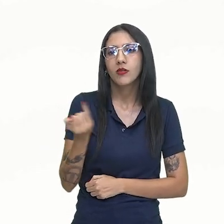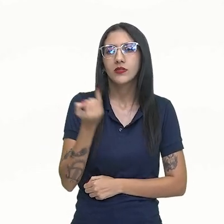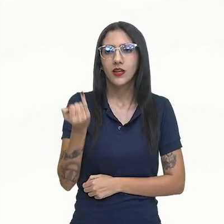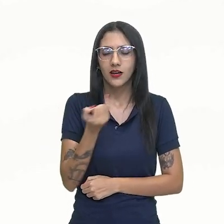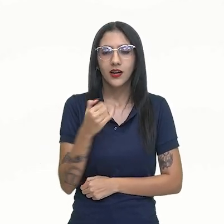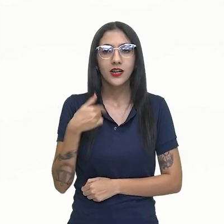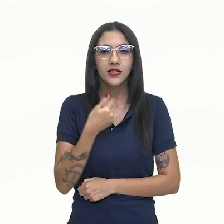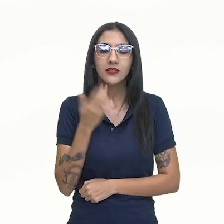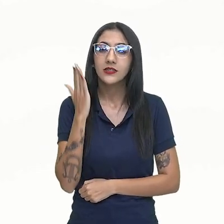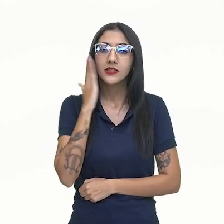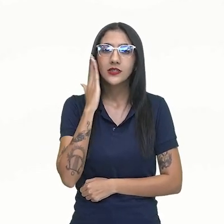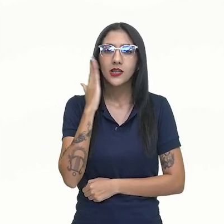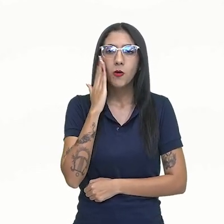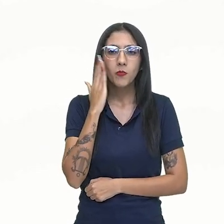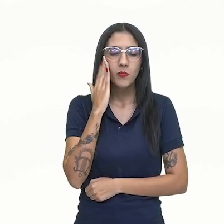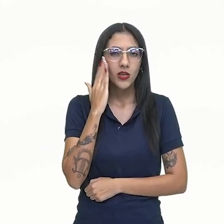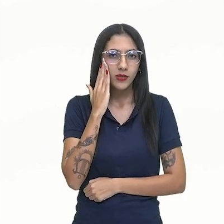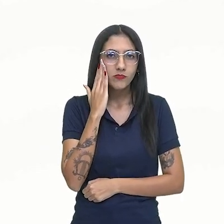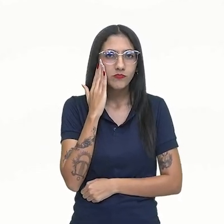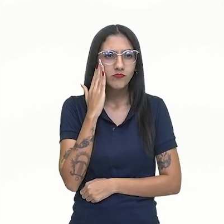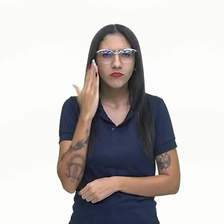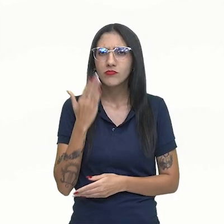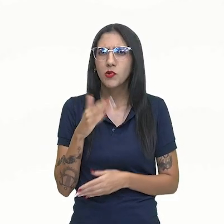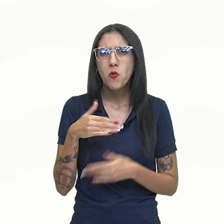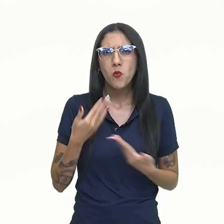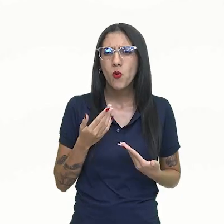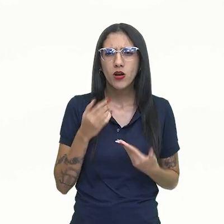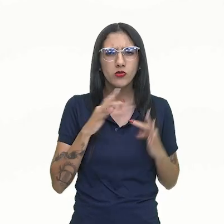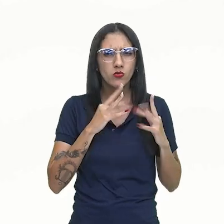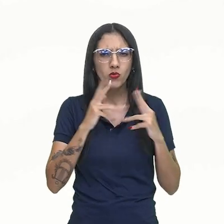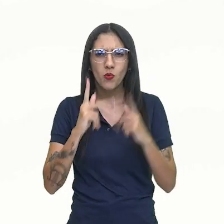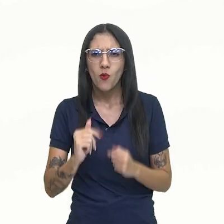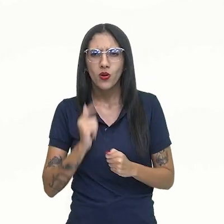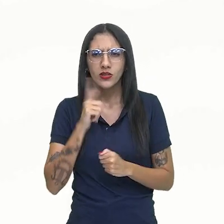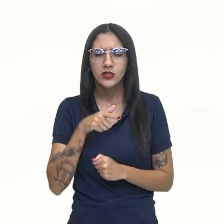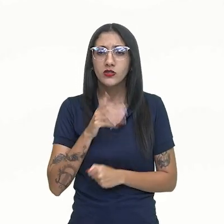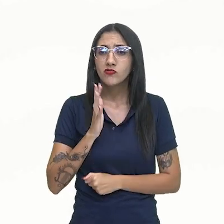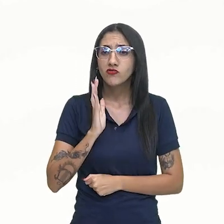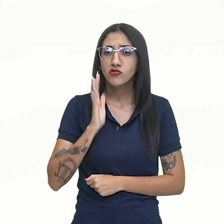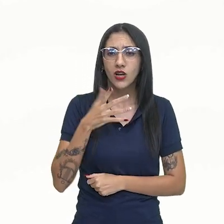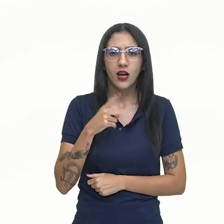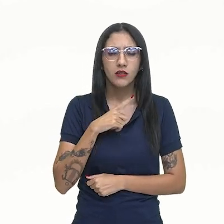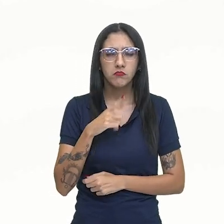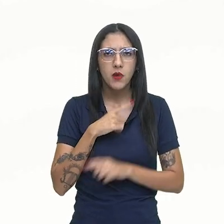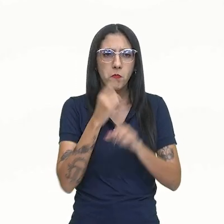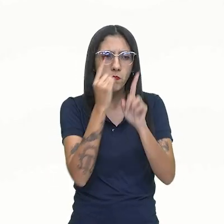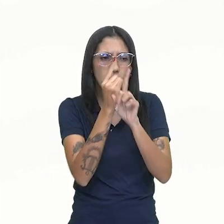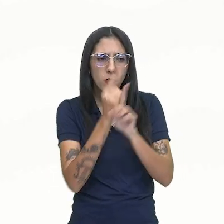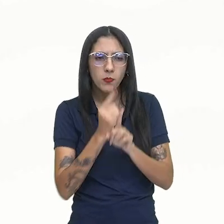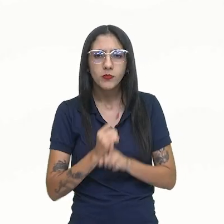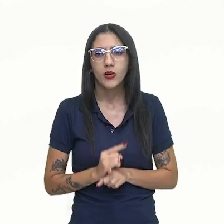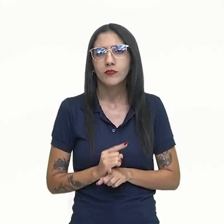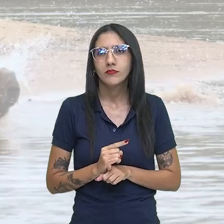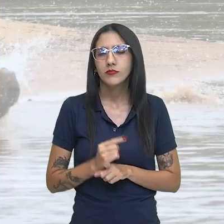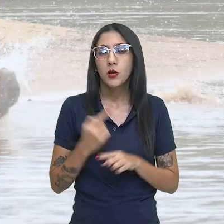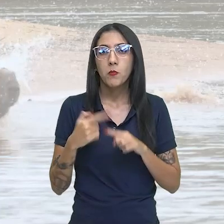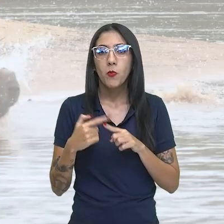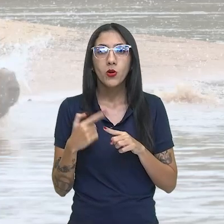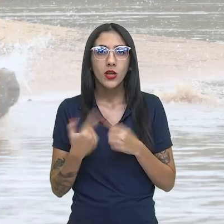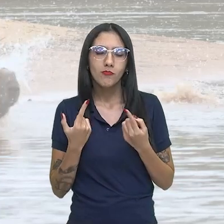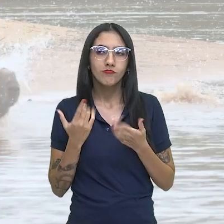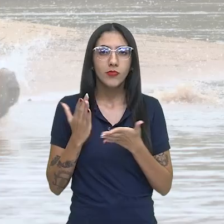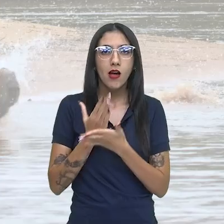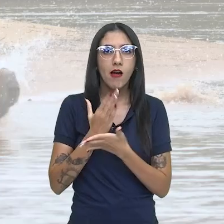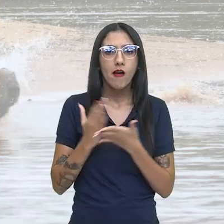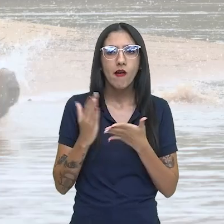de saber o quanto que todas essas espécies já são descobertas, porque muitas das vezes elas podem